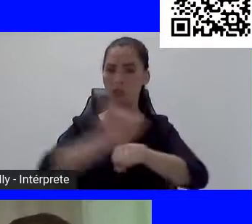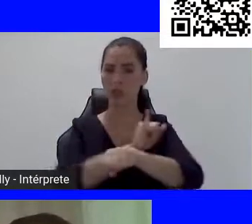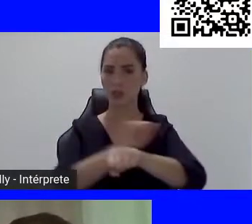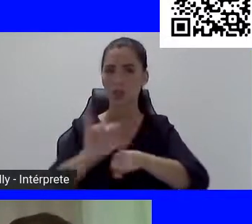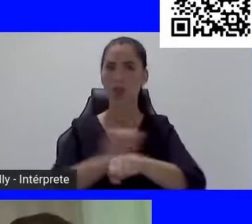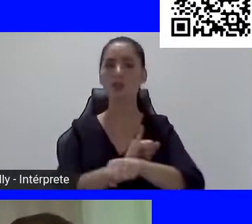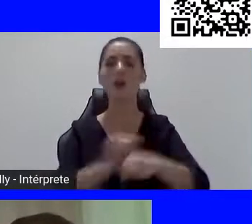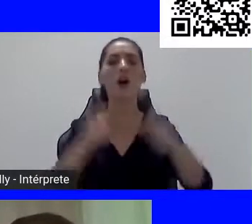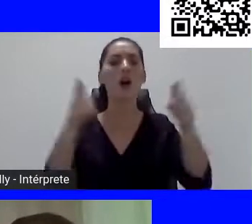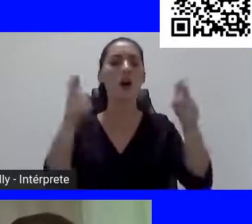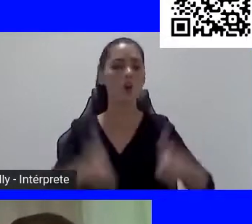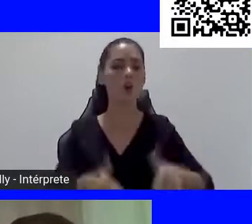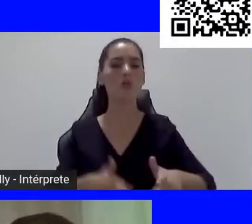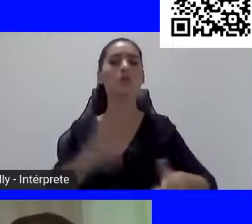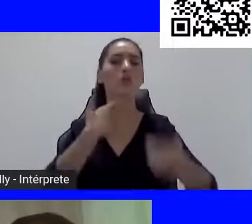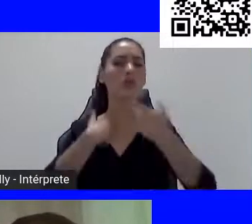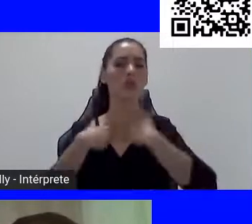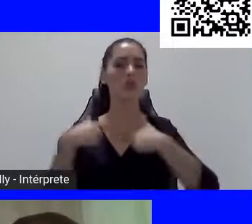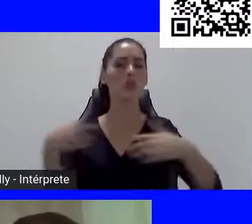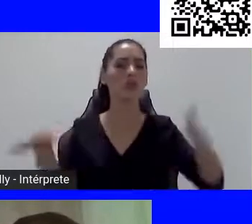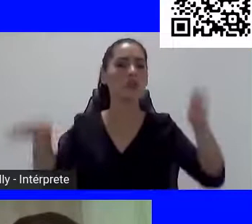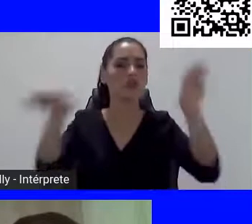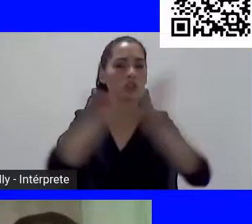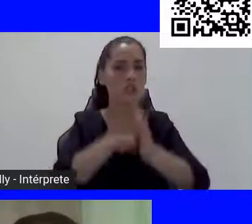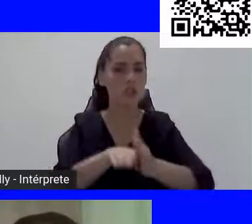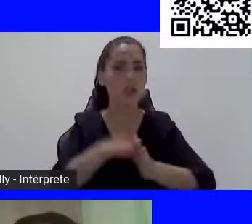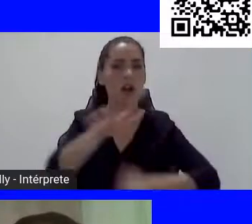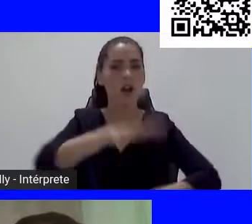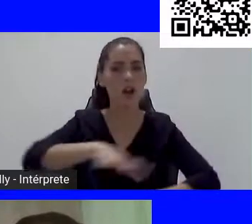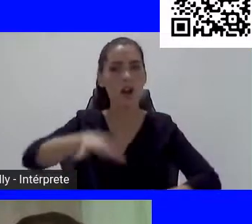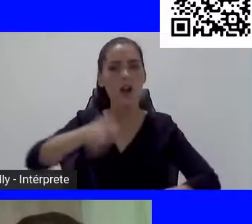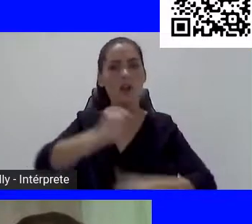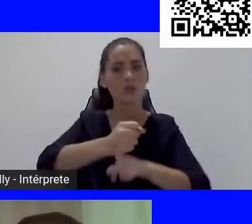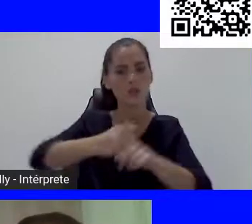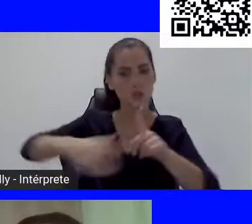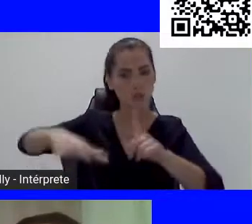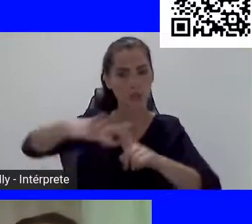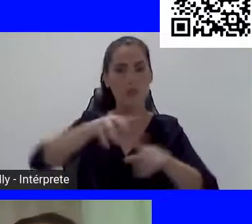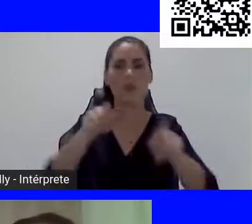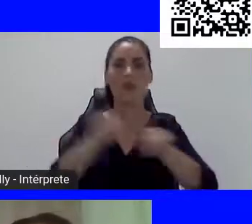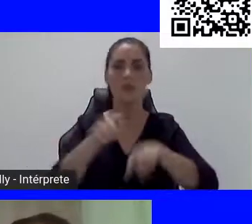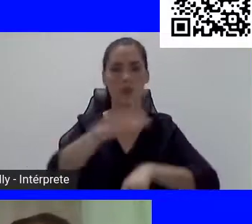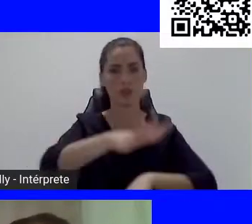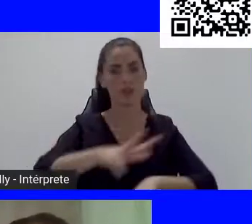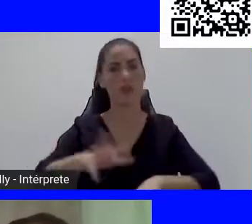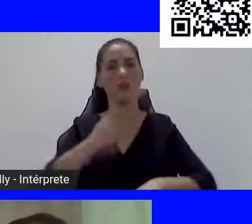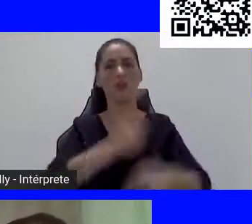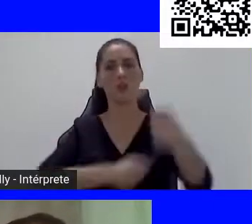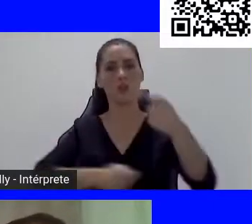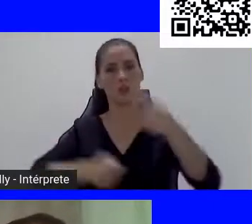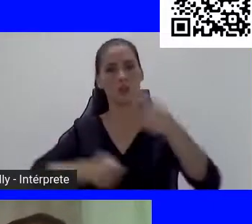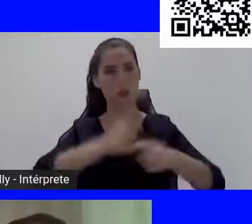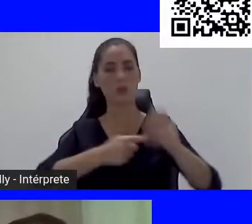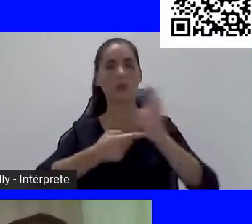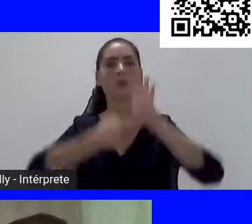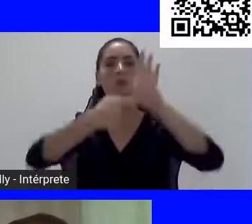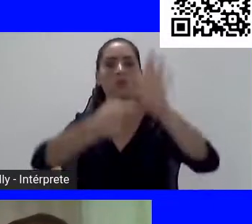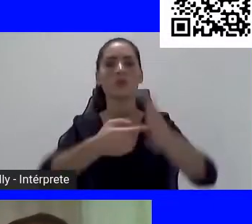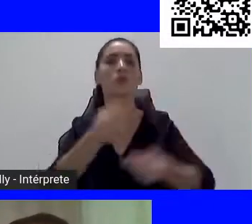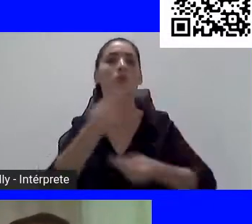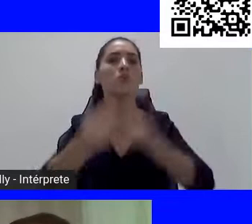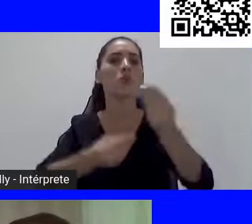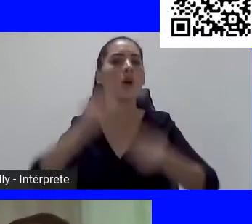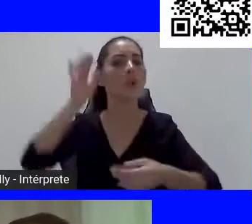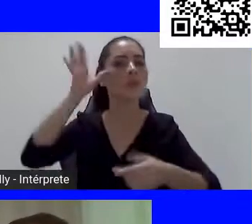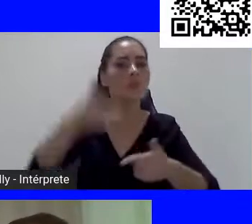parte social e na parte econômica, apresentando a saída para os problemas e aprovando a reforma. A